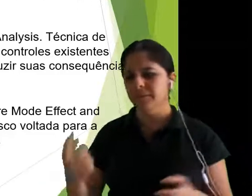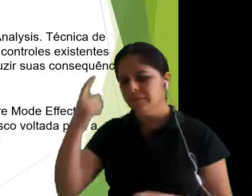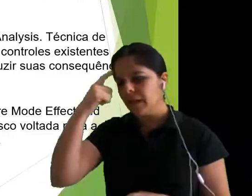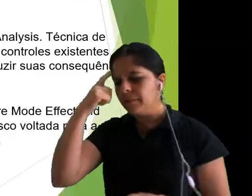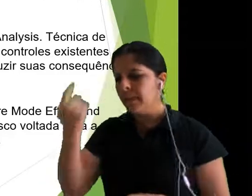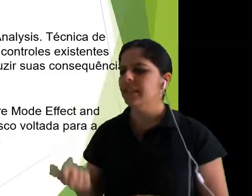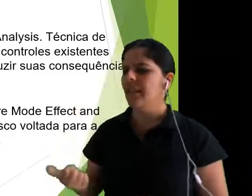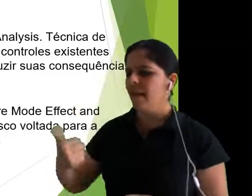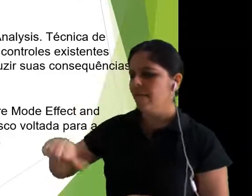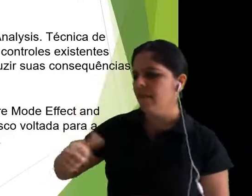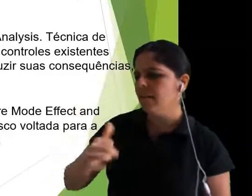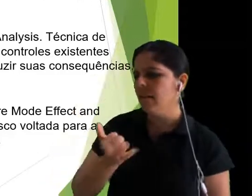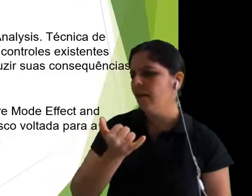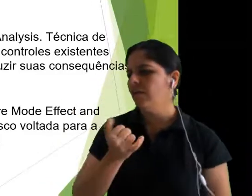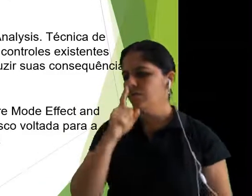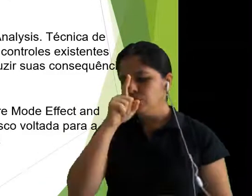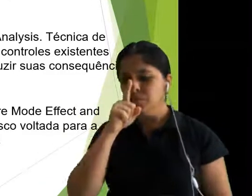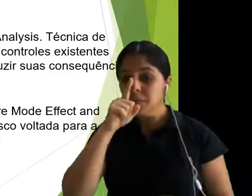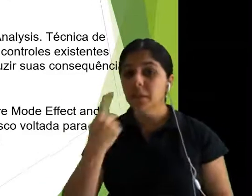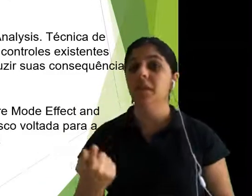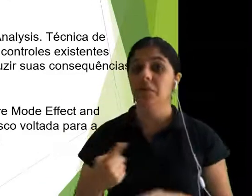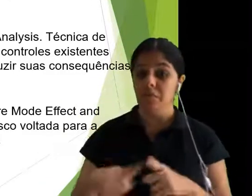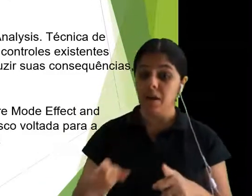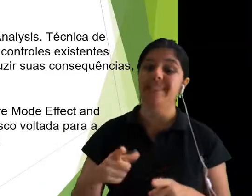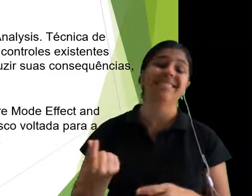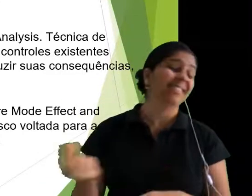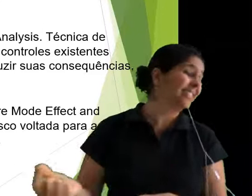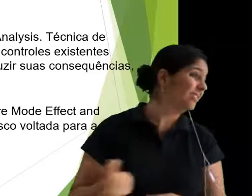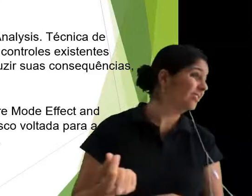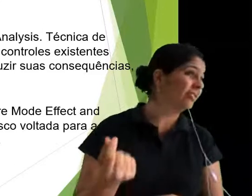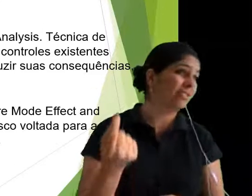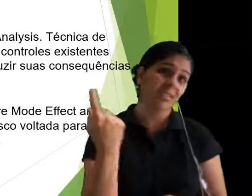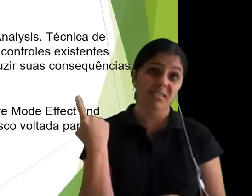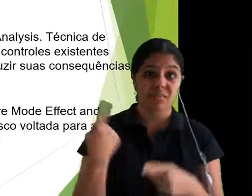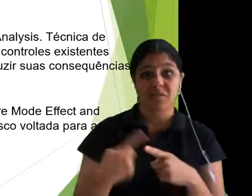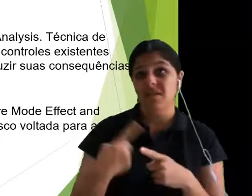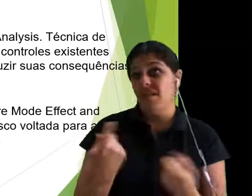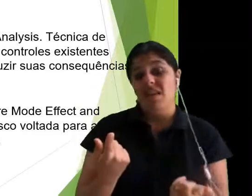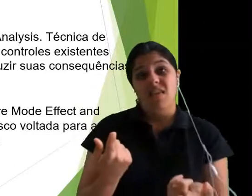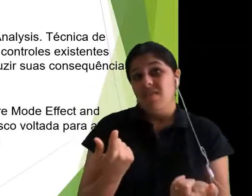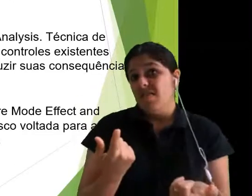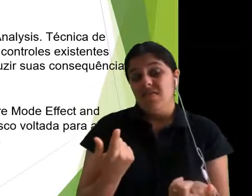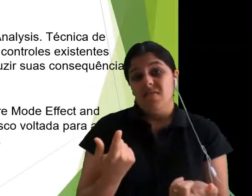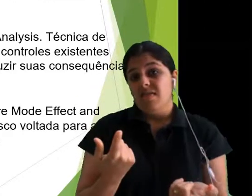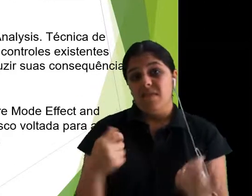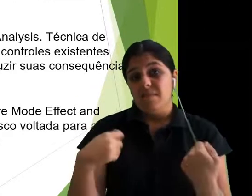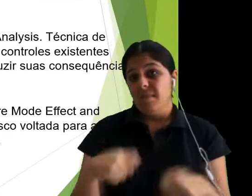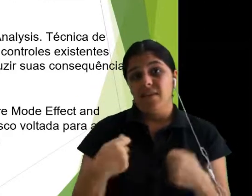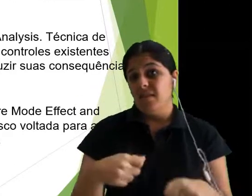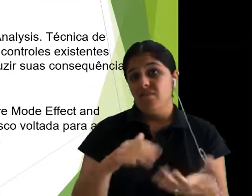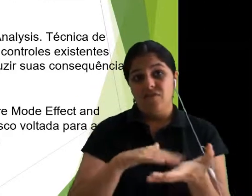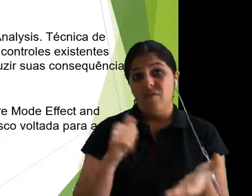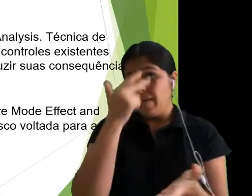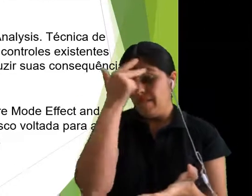que se faça, é dispendioso, né? Então, custa dinheiro, porque você envolve um pessoal qualificado e treinado